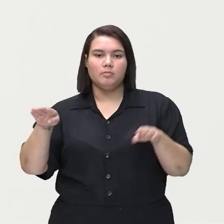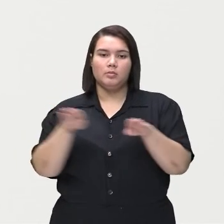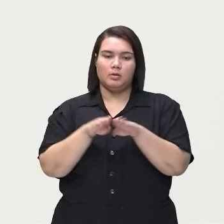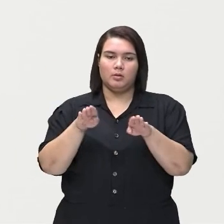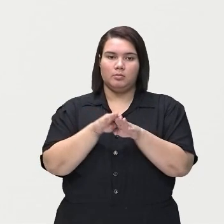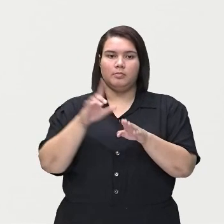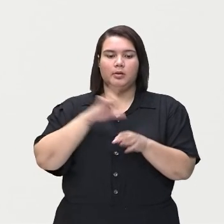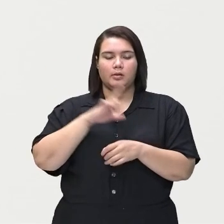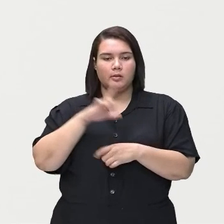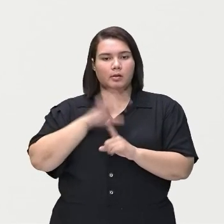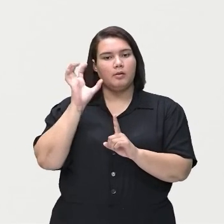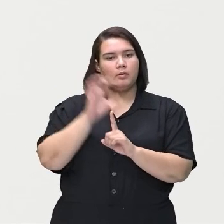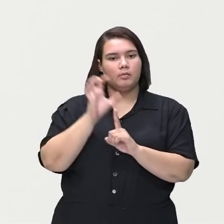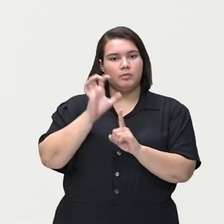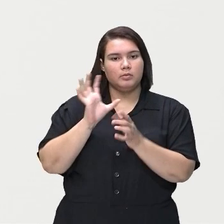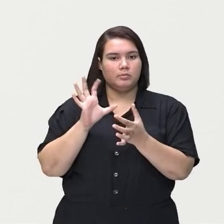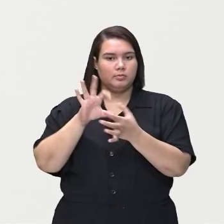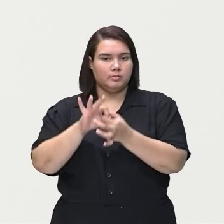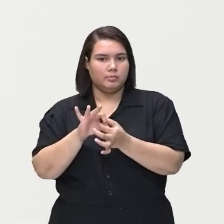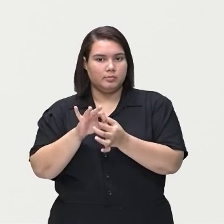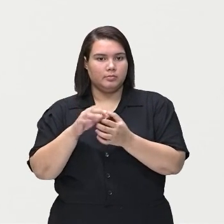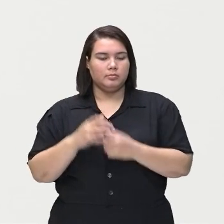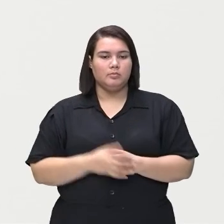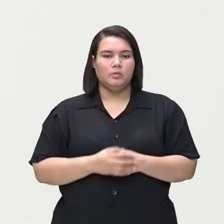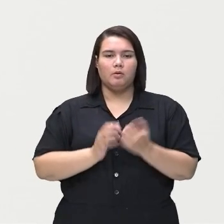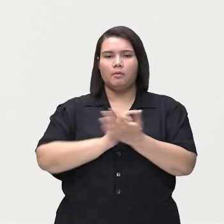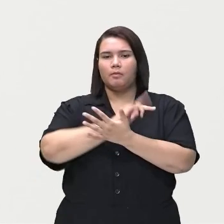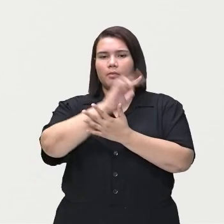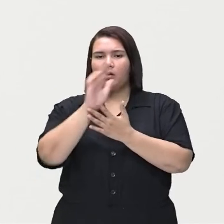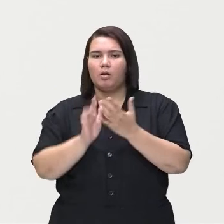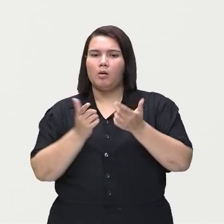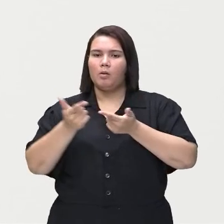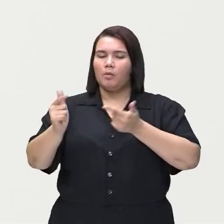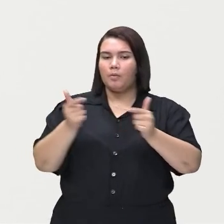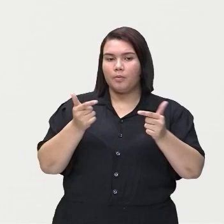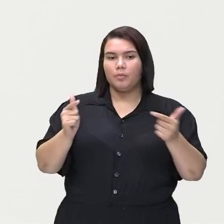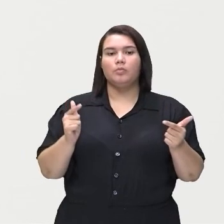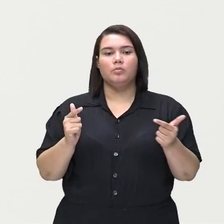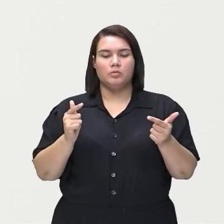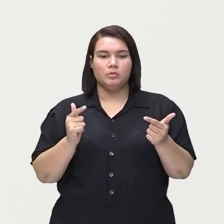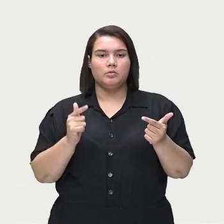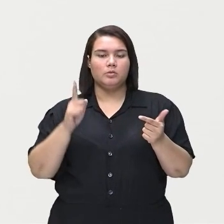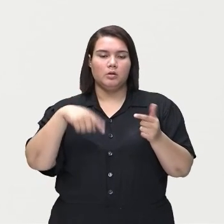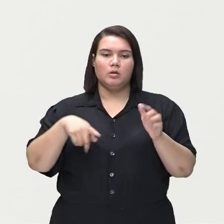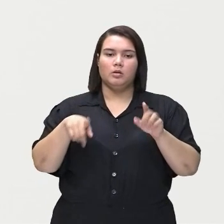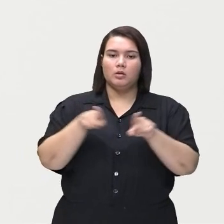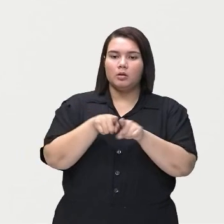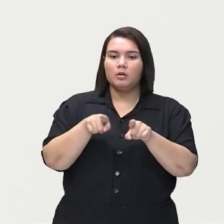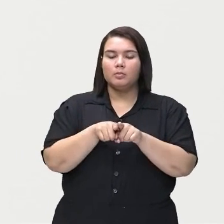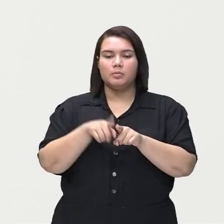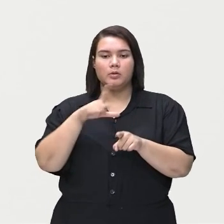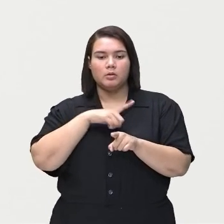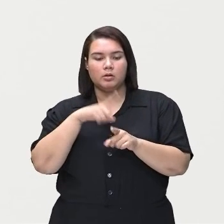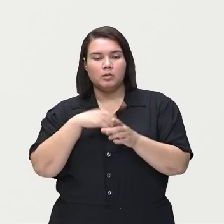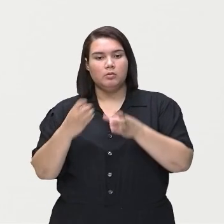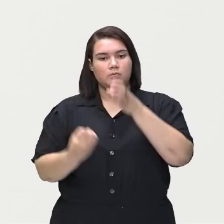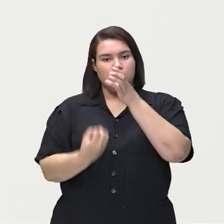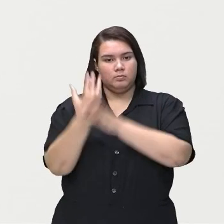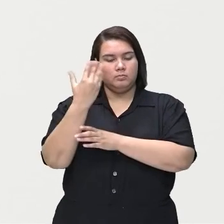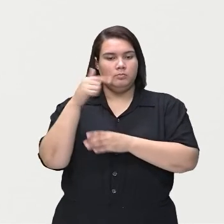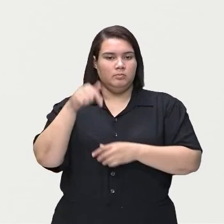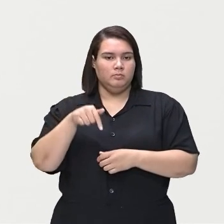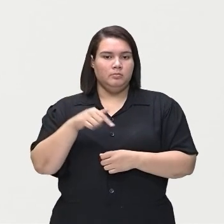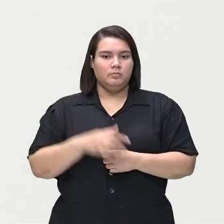aí uma influência do latim. E várias outras línguas também surgem a partir do